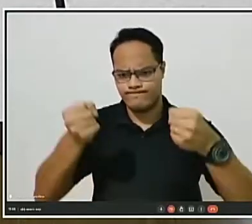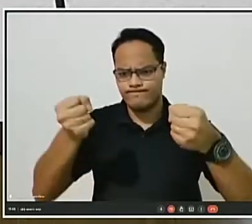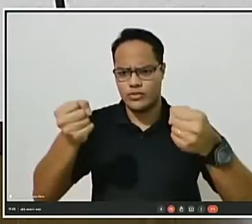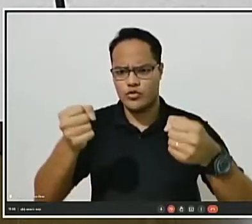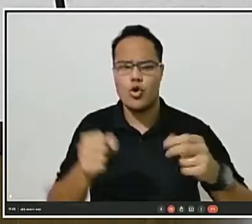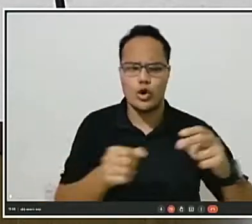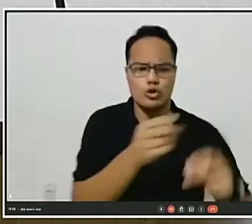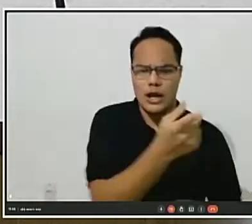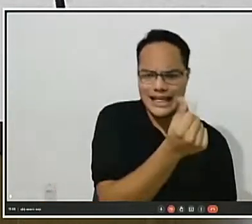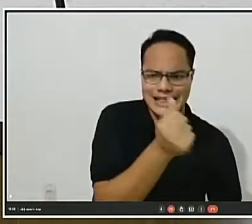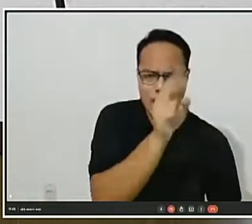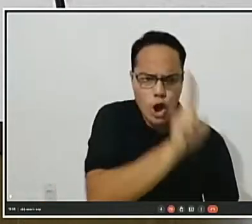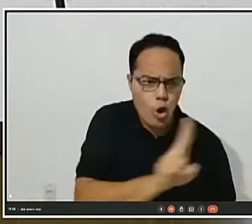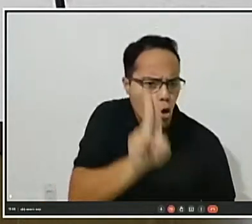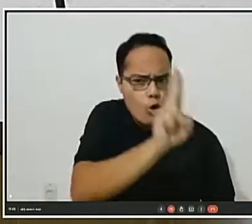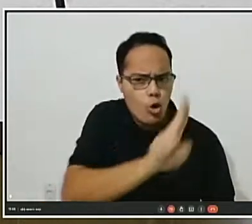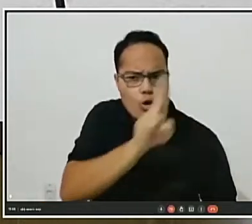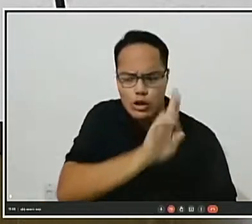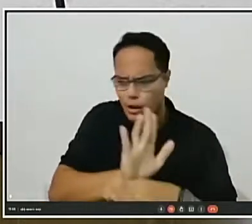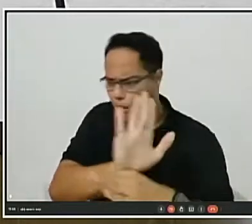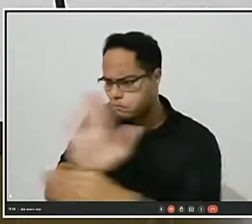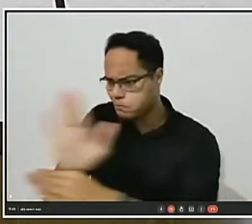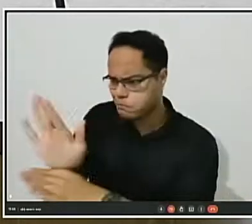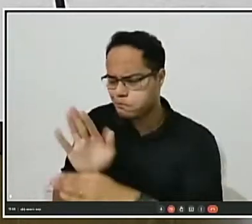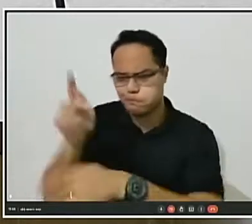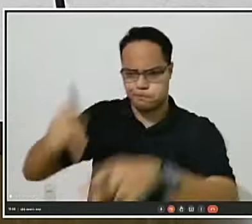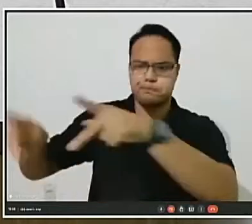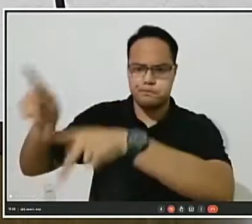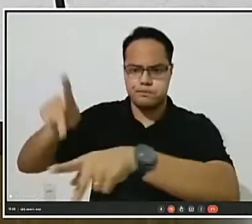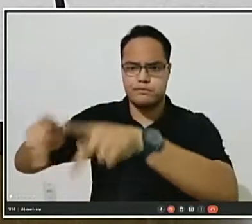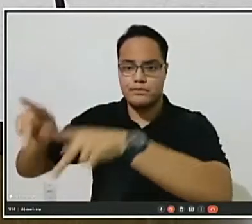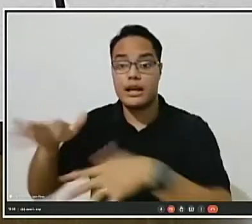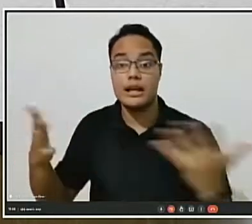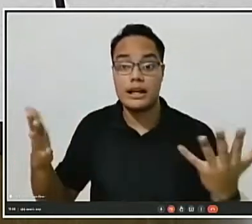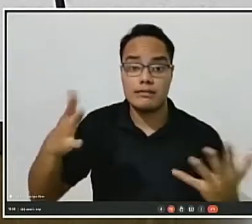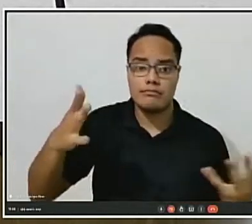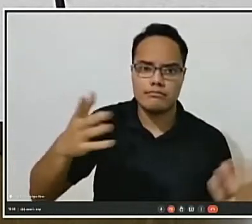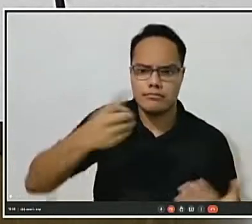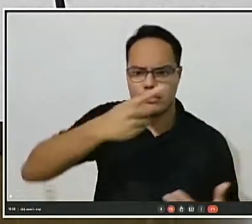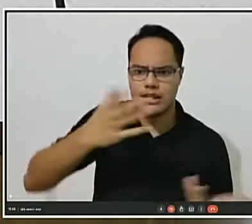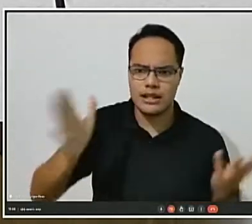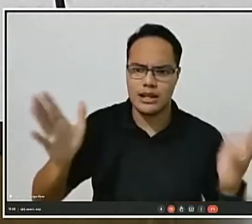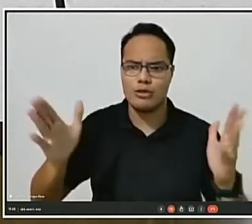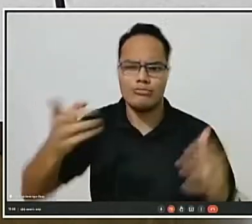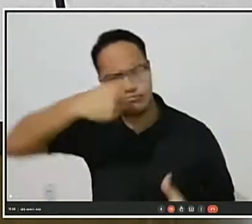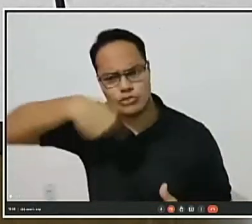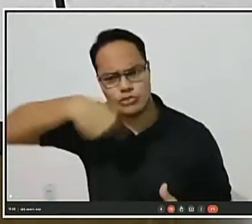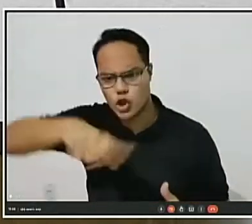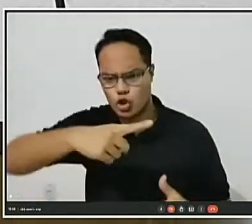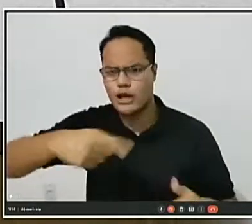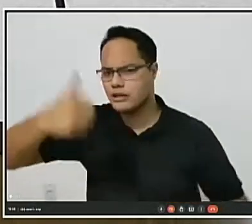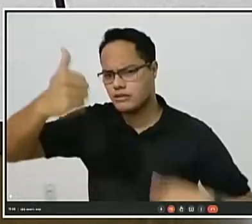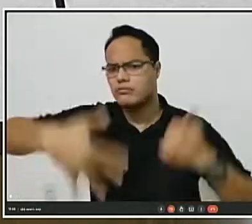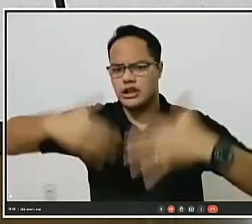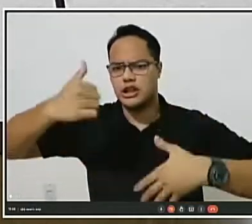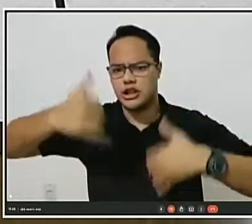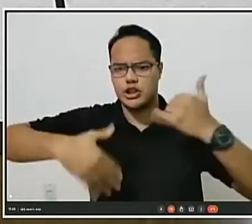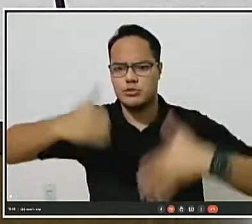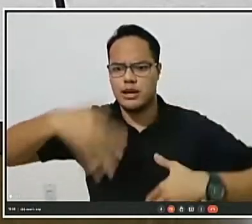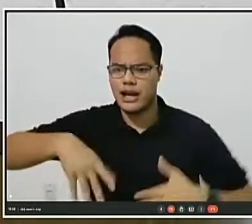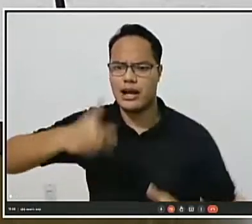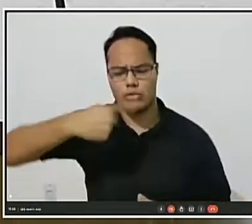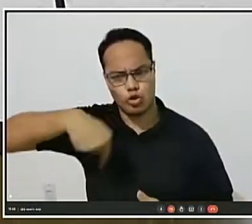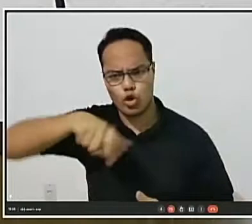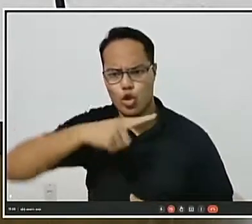de nós, quando for usar o microfone, ter mais respeito com